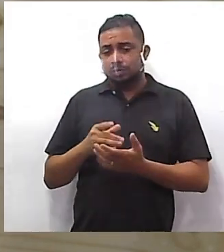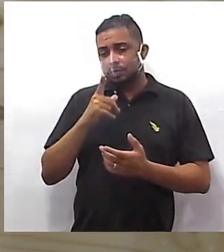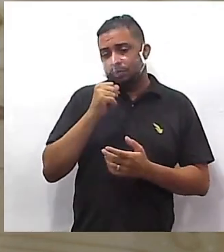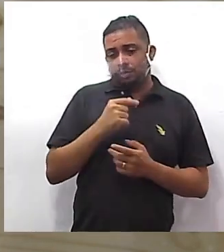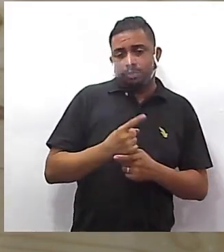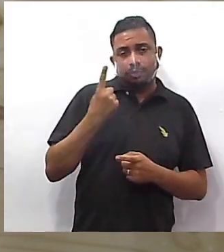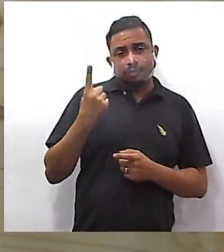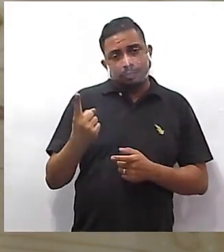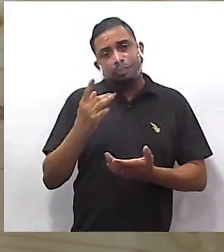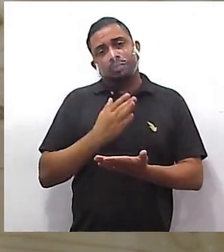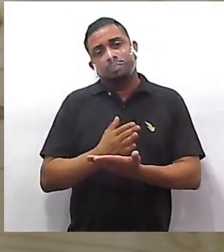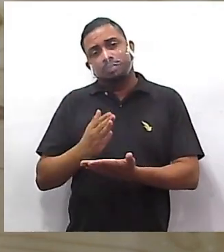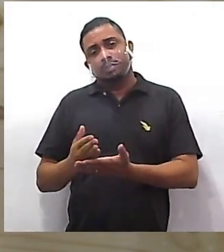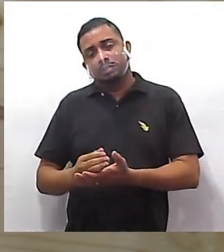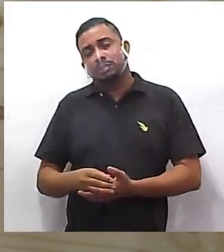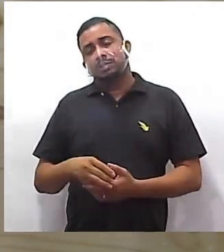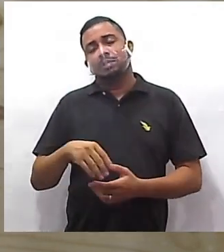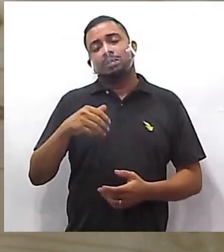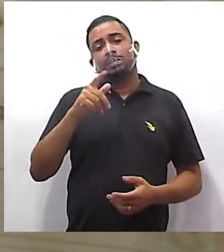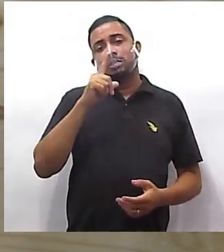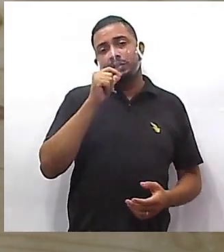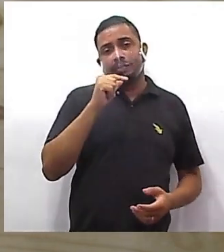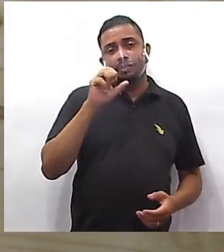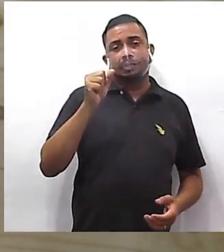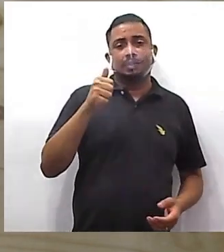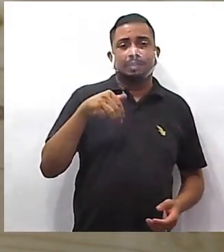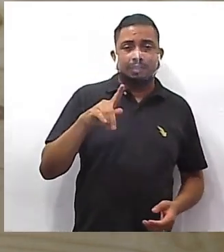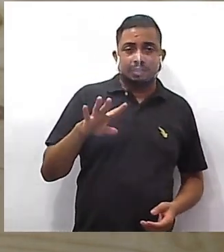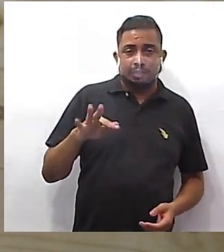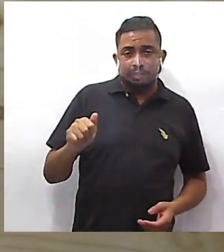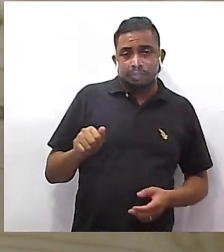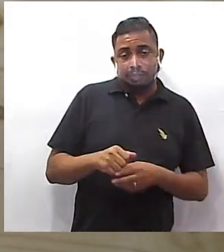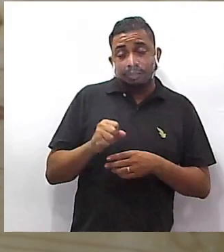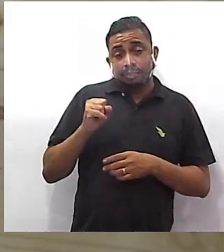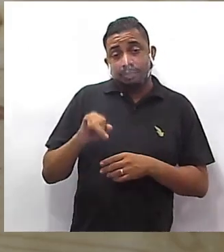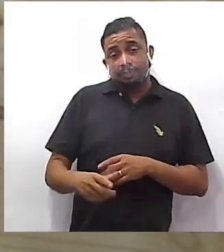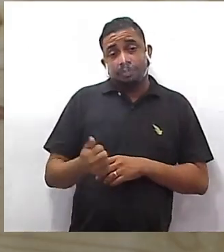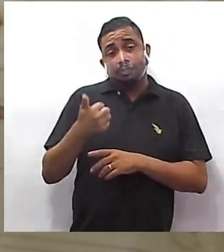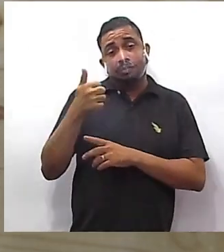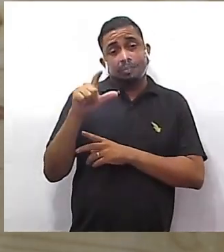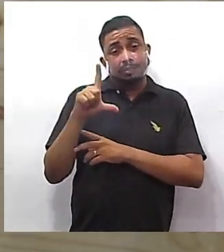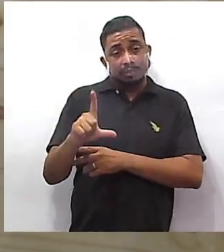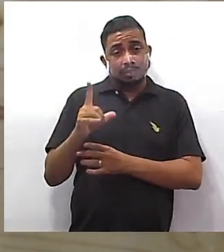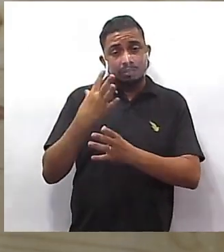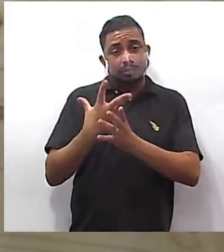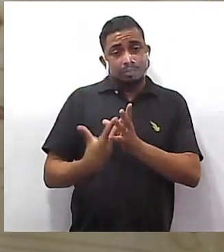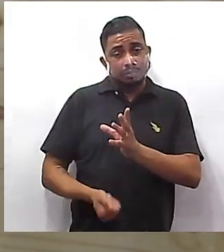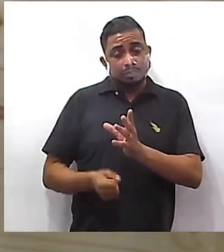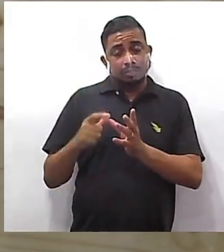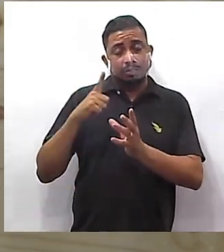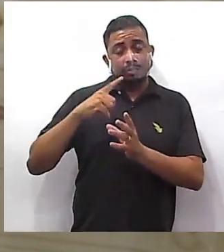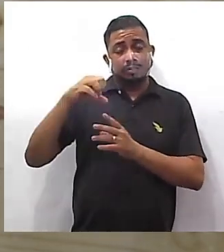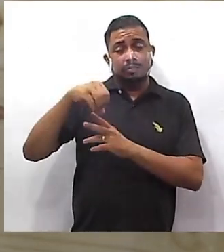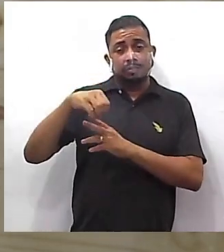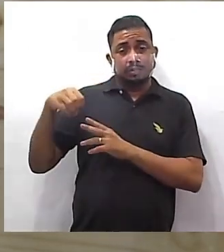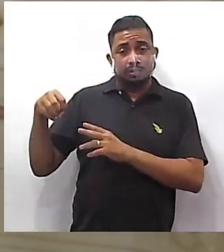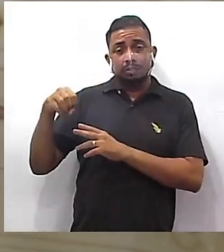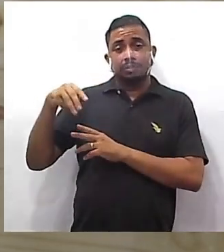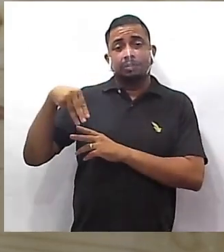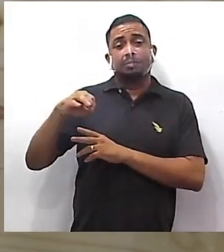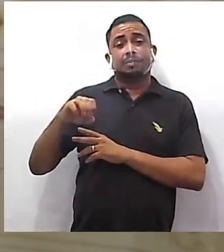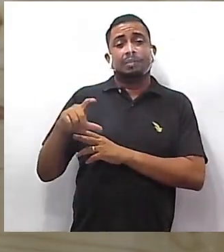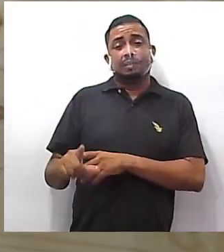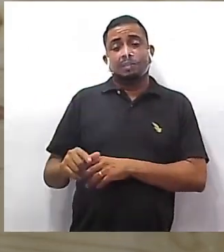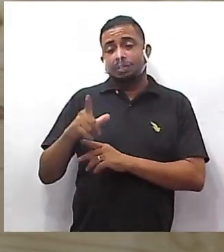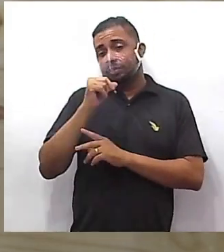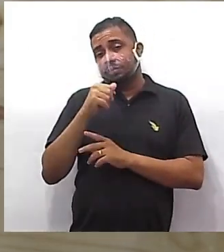uma parte de água sanitária. Se você vai fazer 1 litro, né, de diluição, no caso seria 900 ml de água